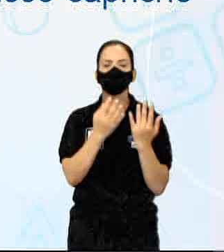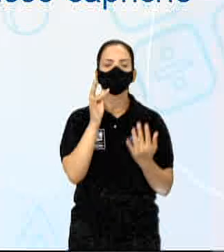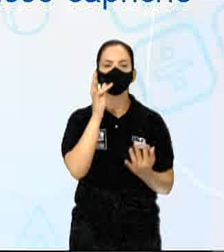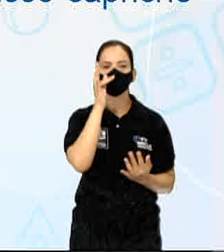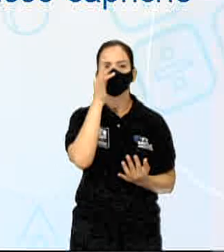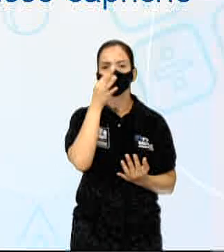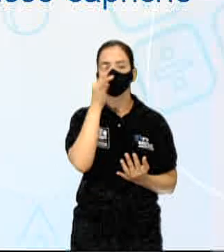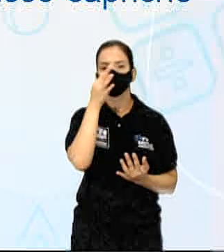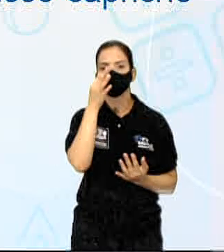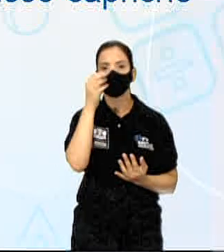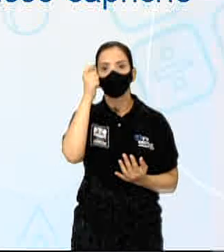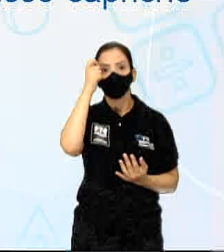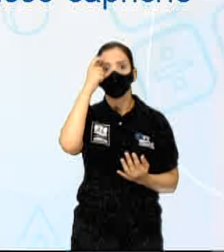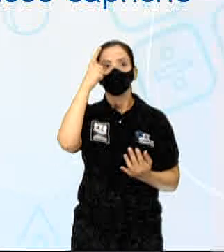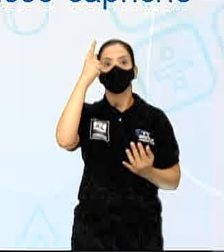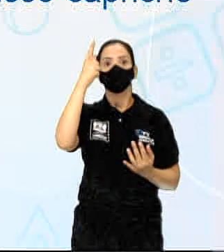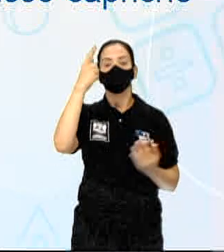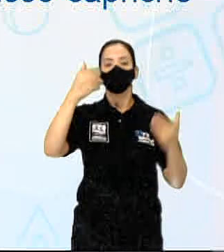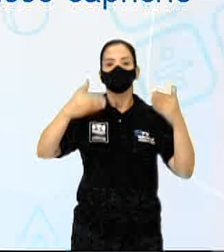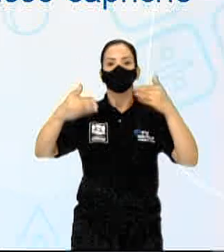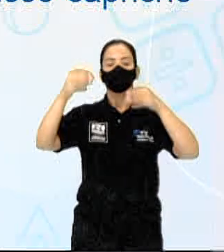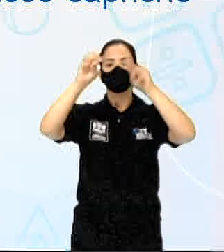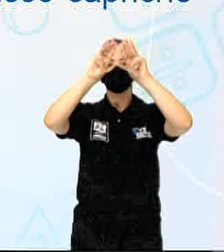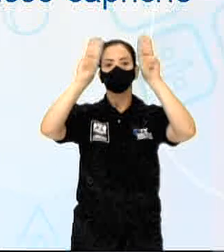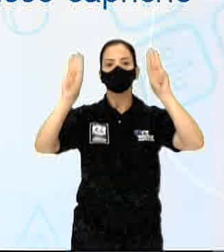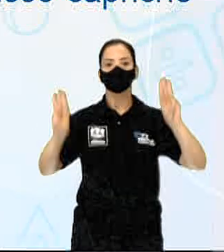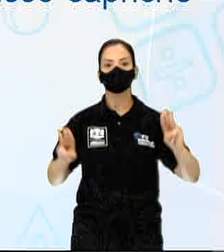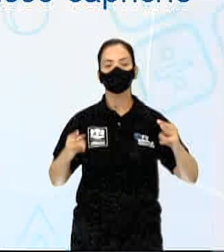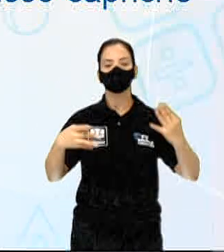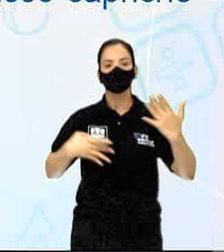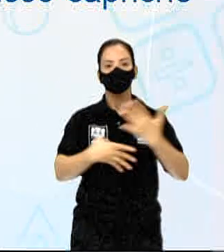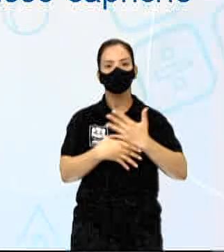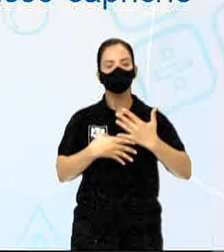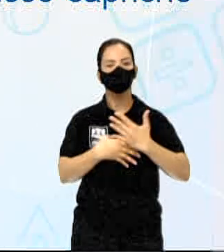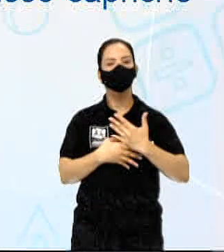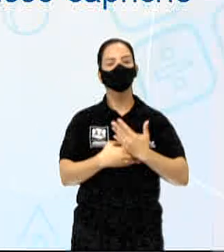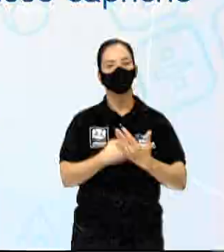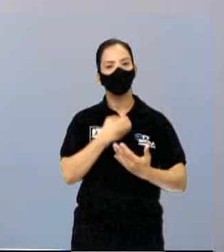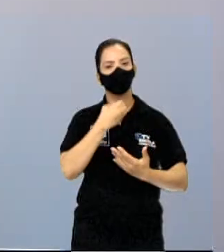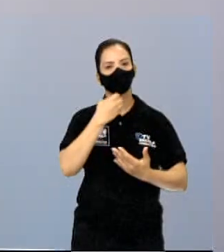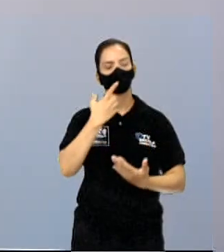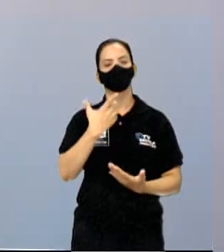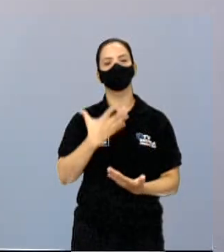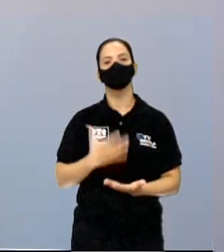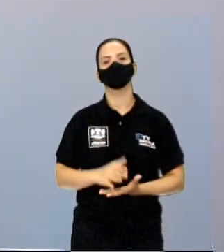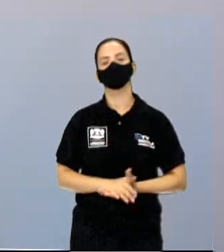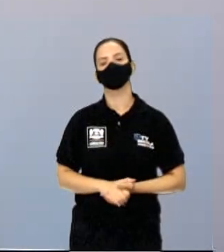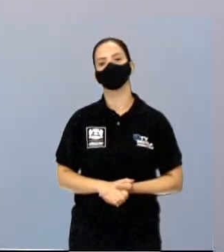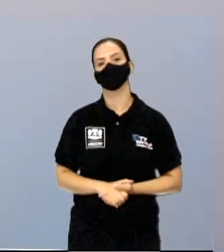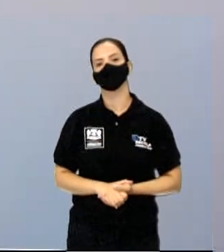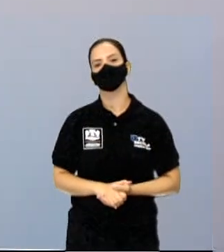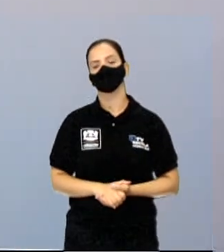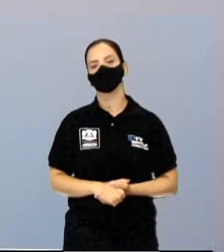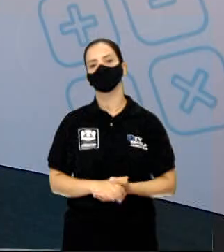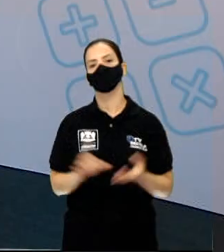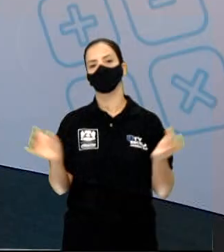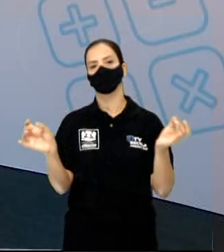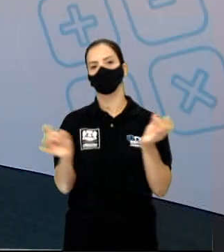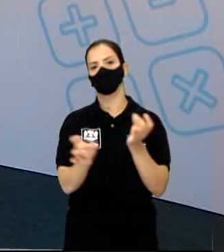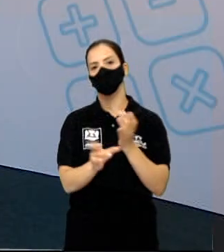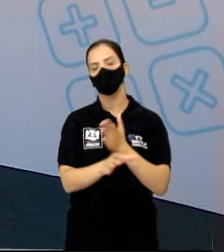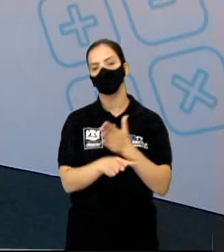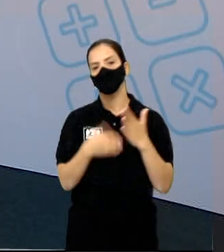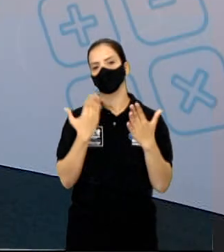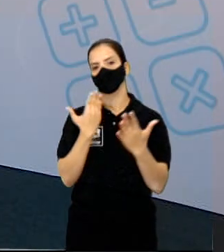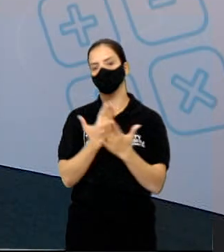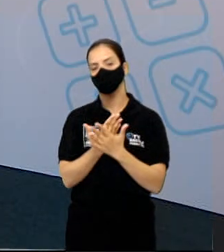a exposição do museu da sua cidade. Por isso, capriche muito aí na criatividade. E é isso, gente. Estamos encerrando aí mais uma